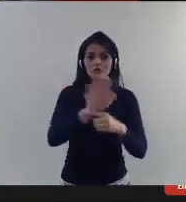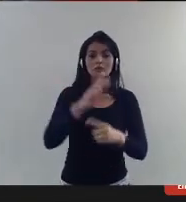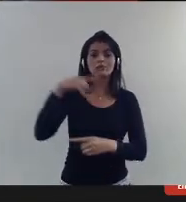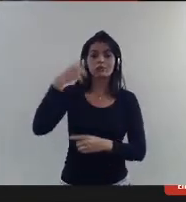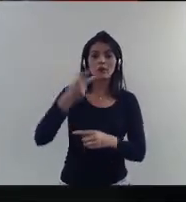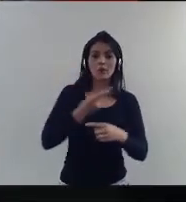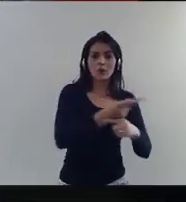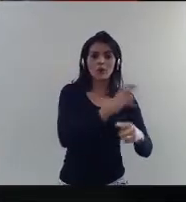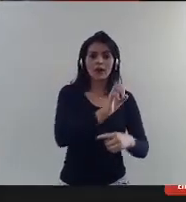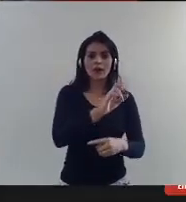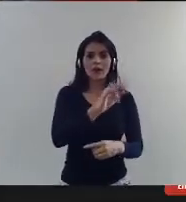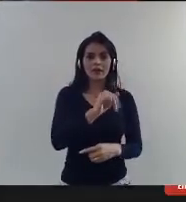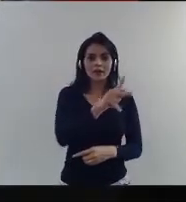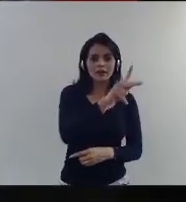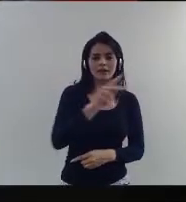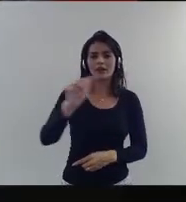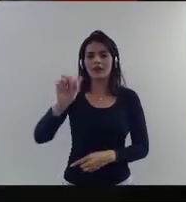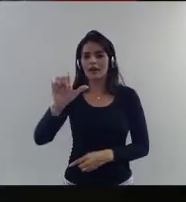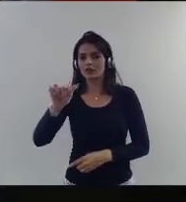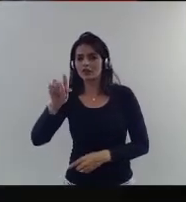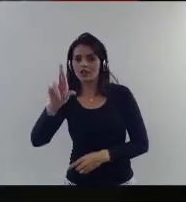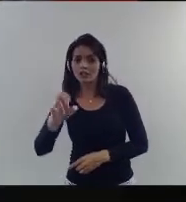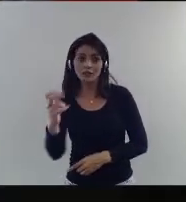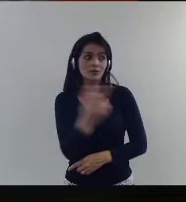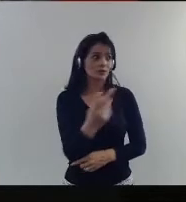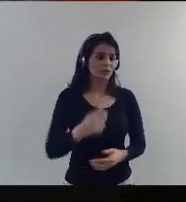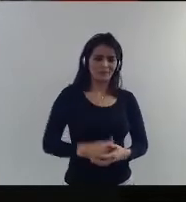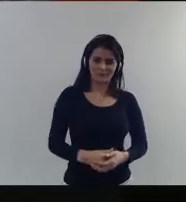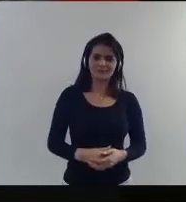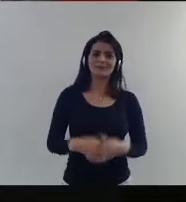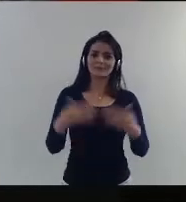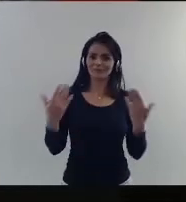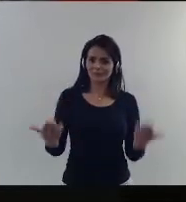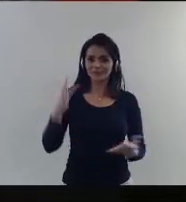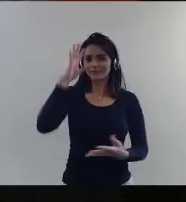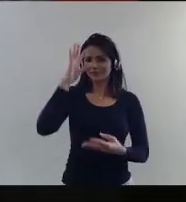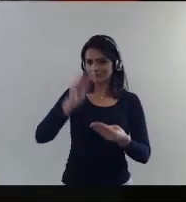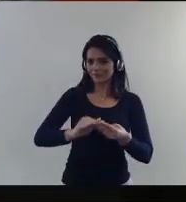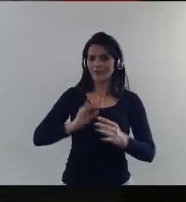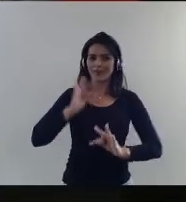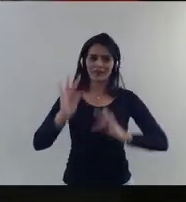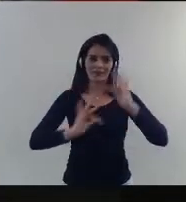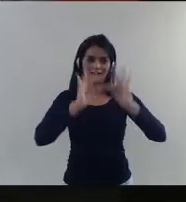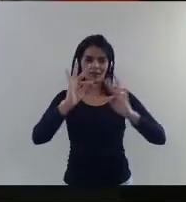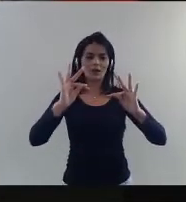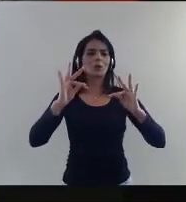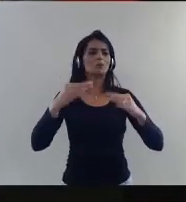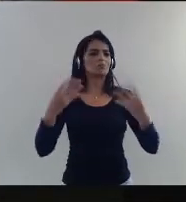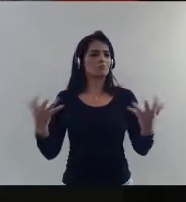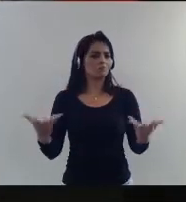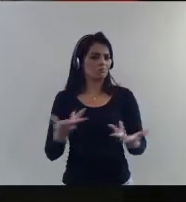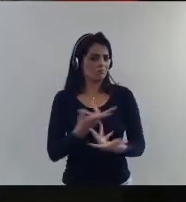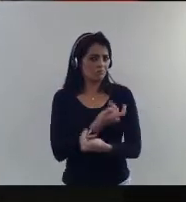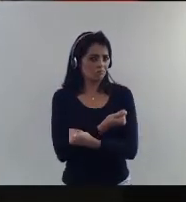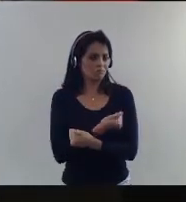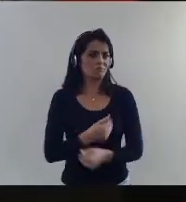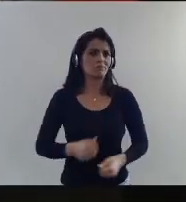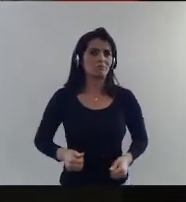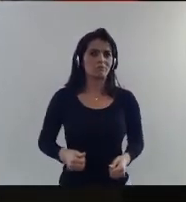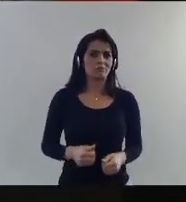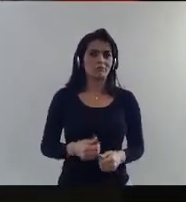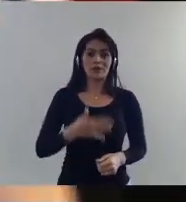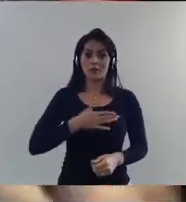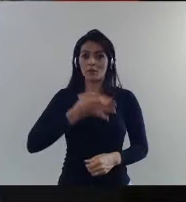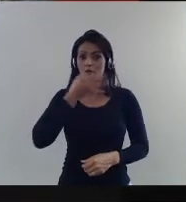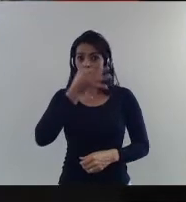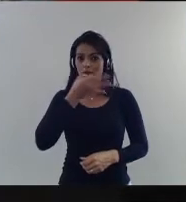o Eric, procure o Alexandre, né? Entendo que essa tecnologia chegou, na minha